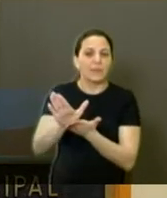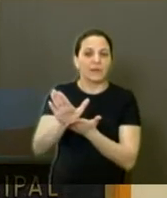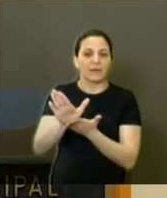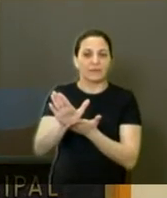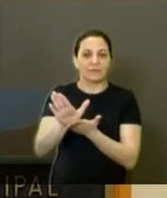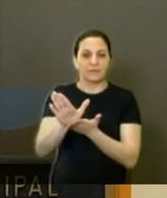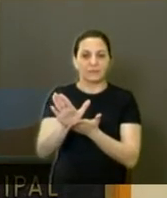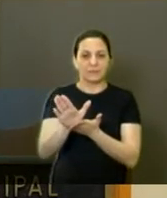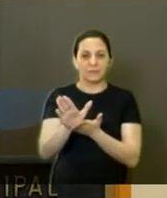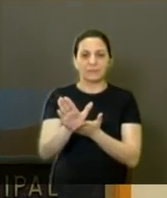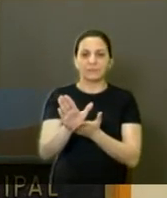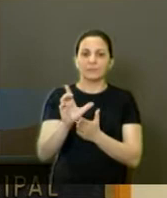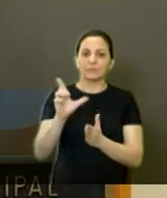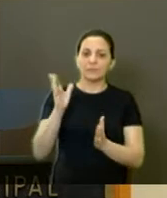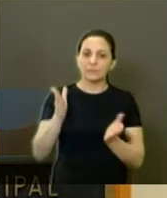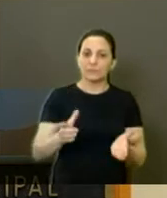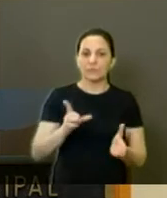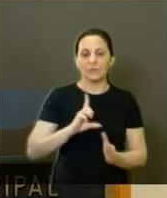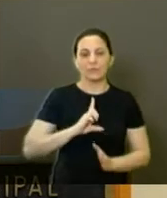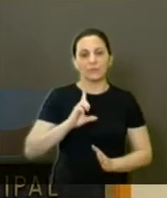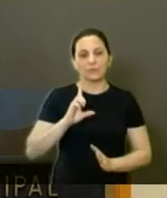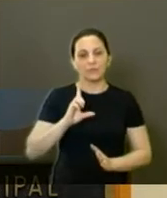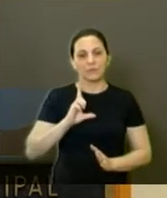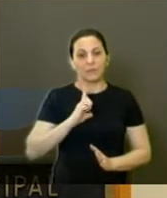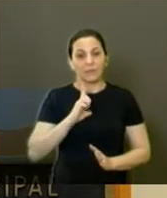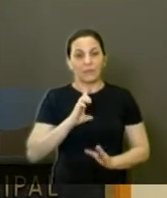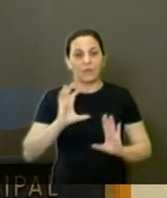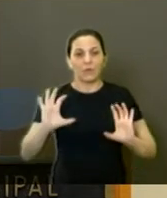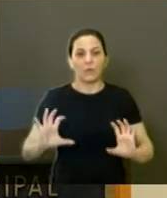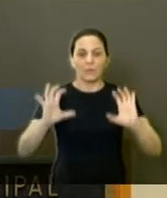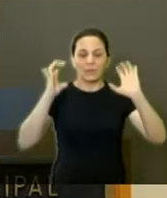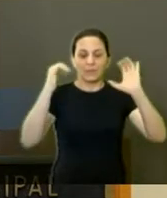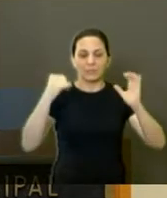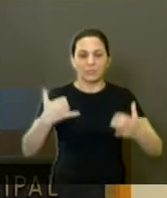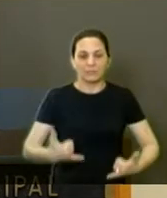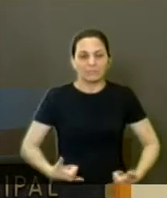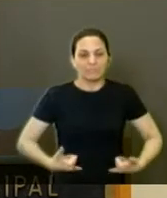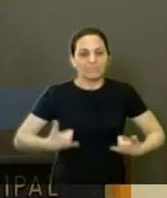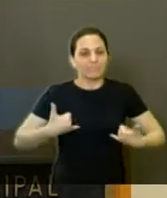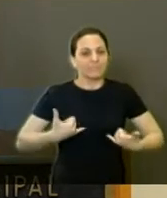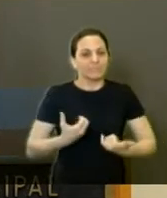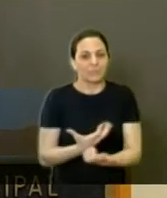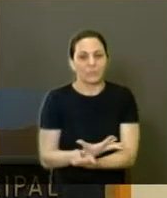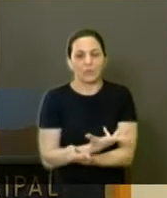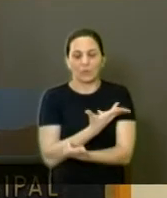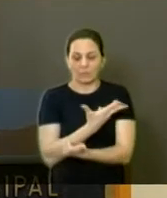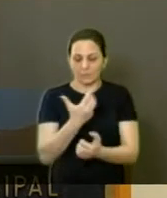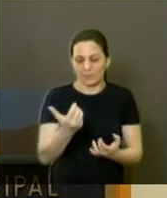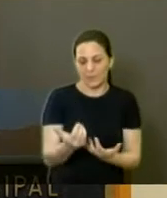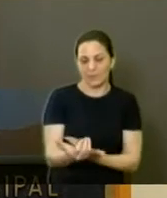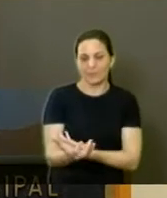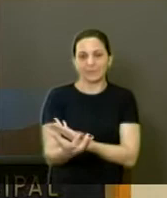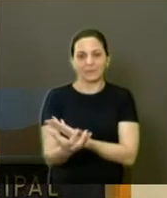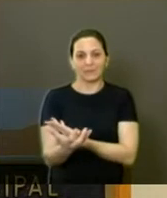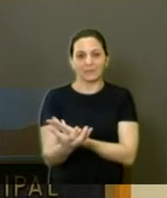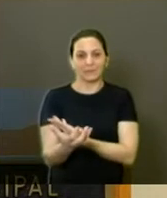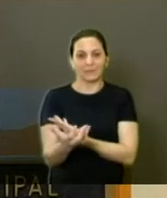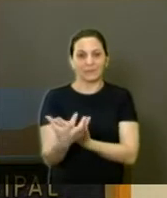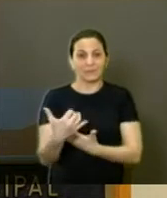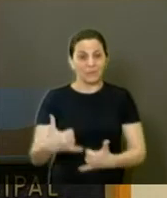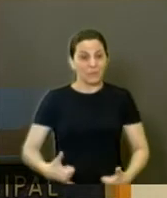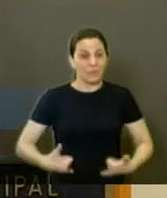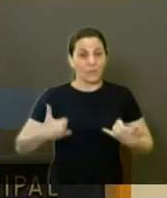homenagem, e eu delas participo com muita emoção. E com a pertinência e o